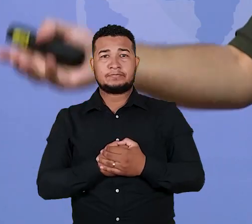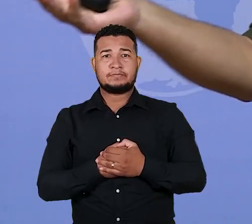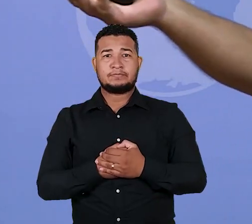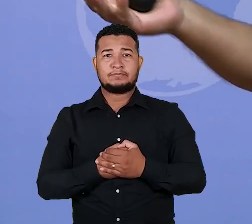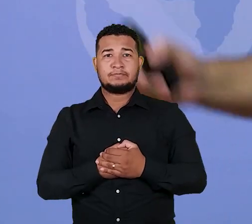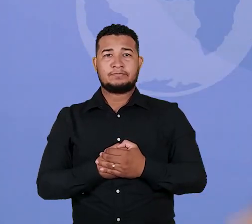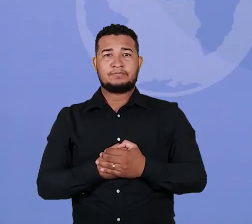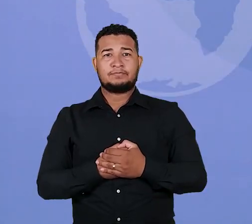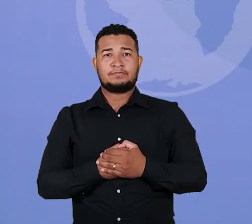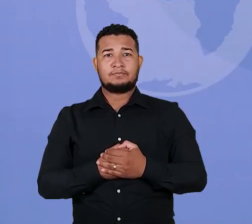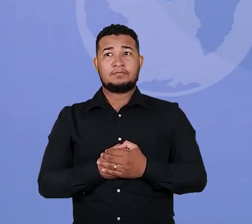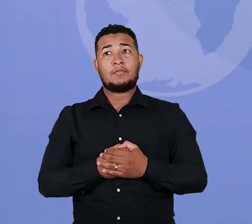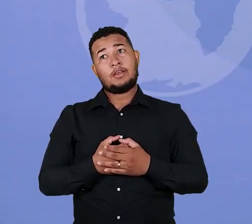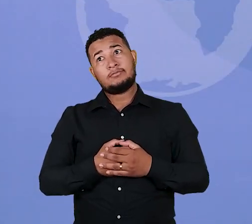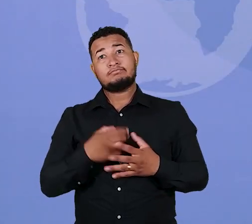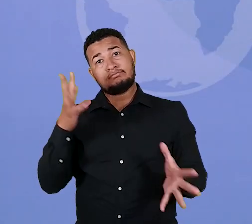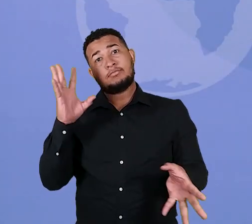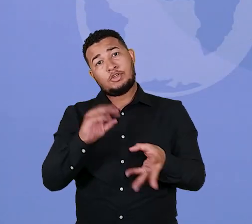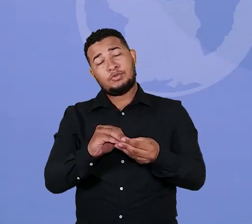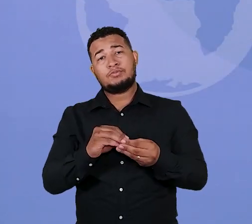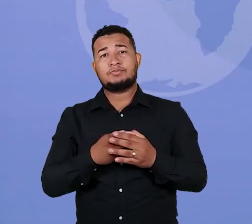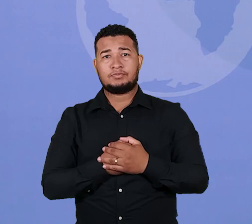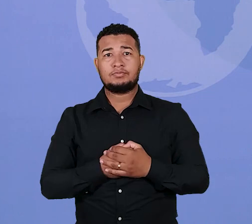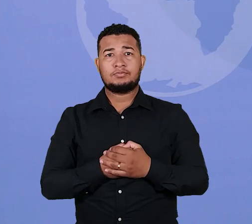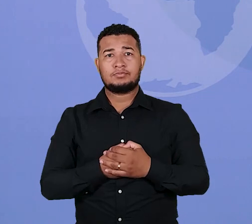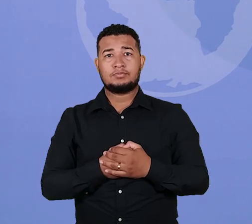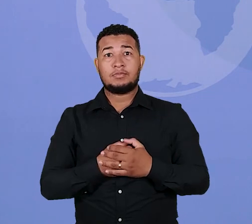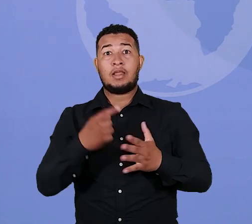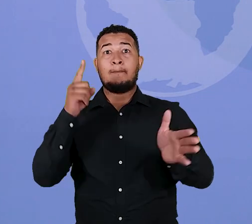4/15. E aí, acabamos.